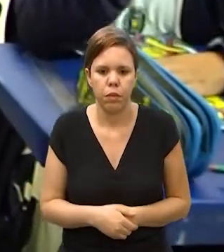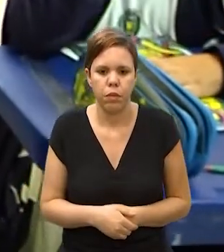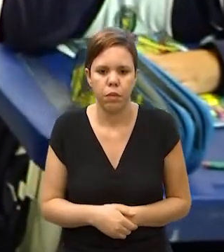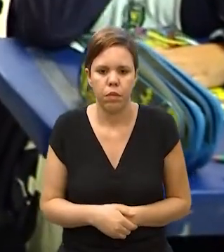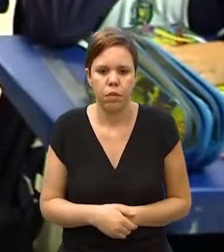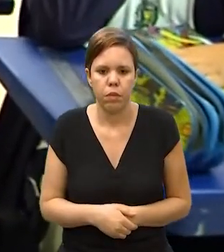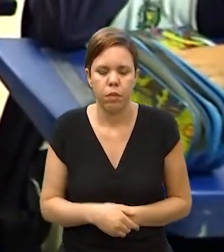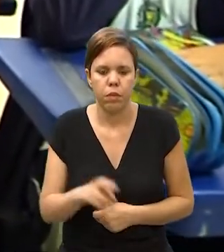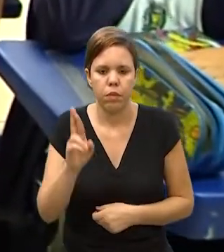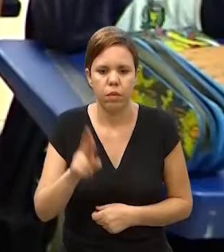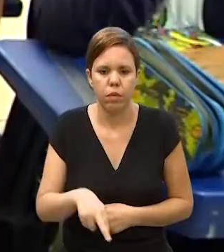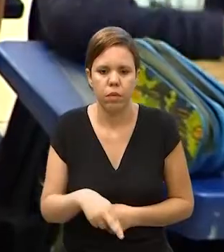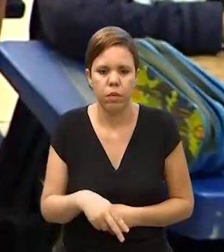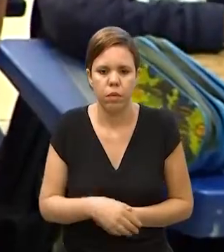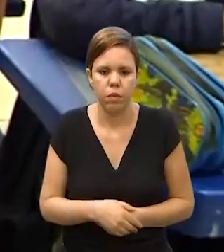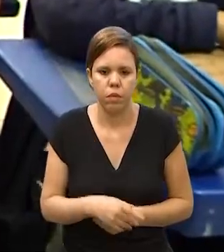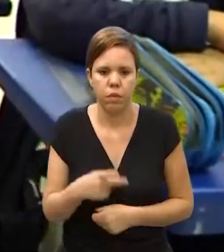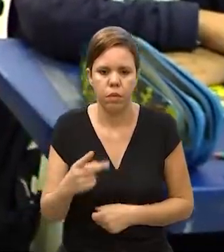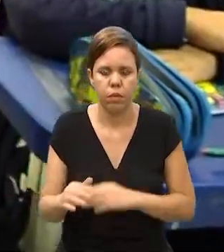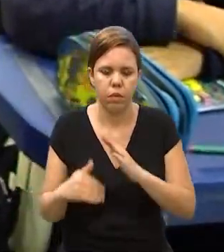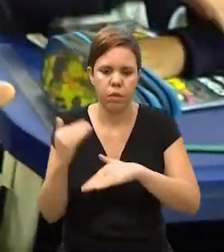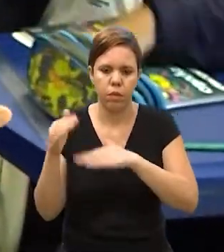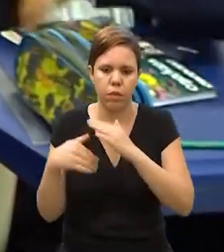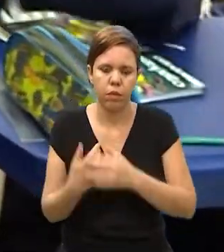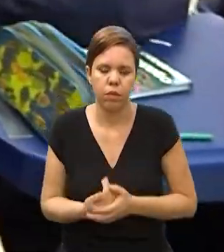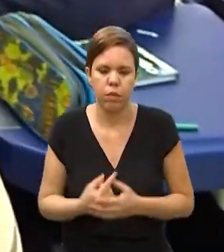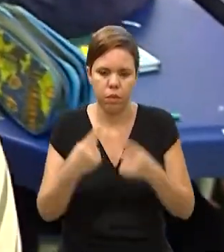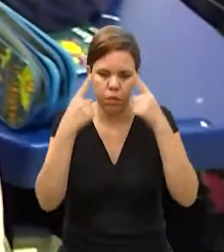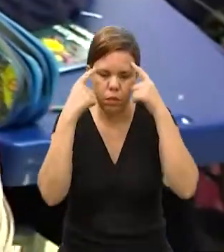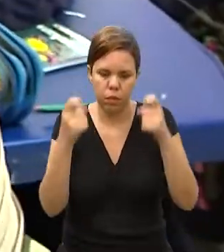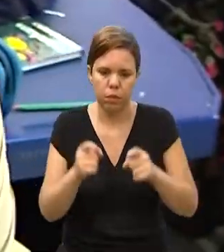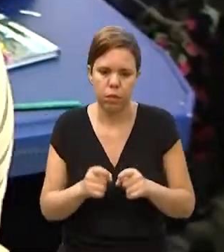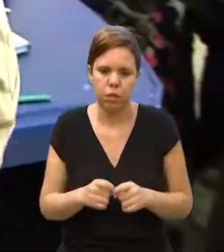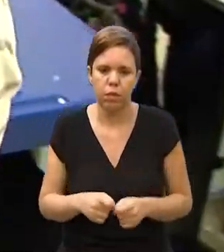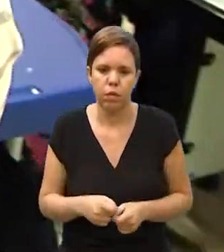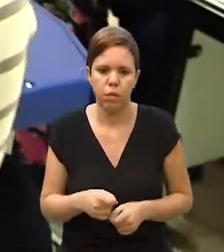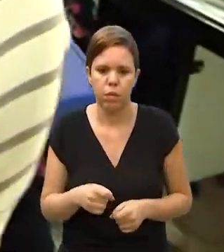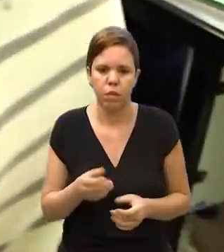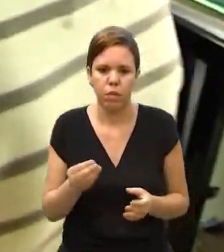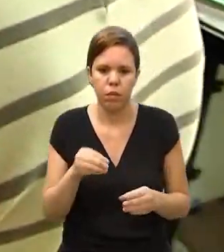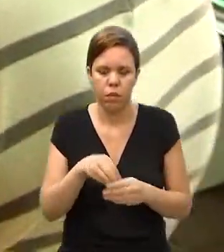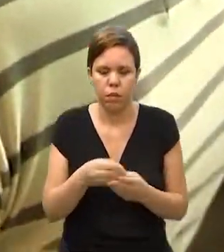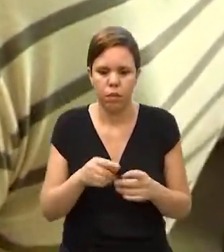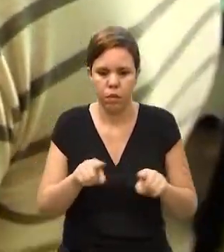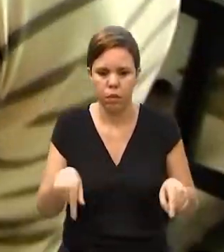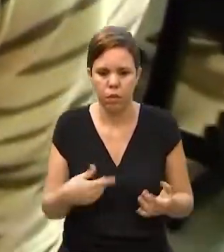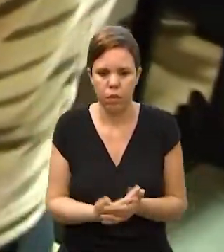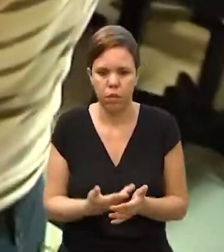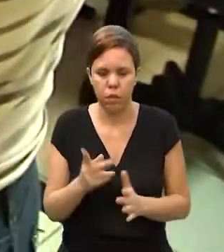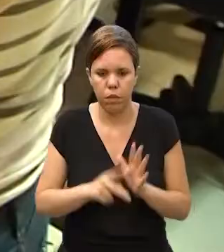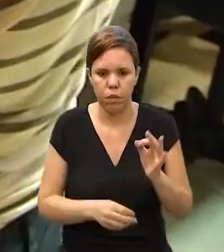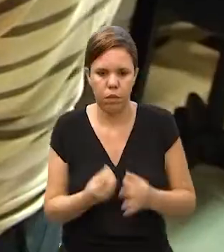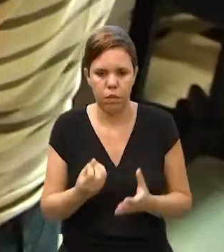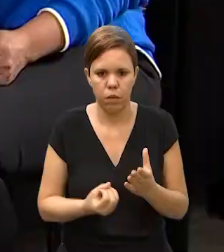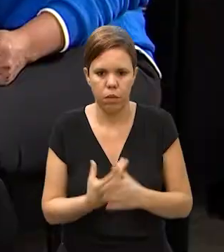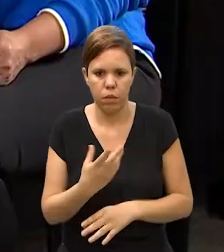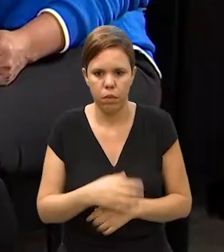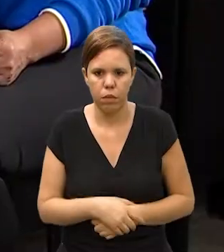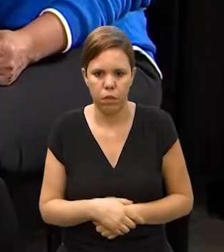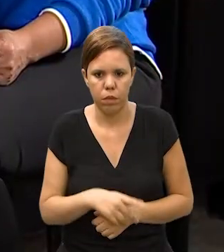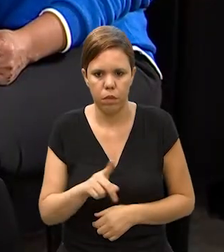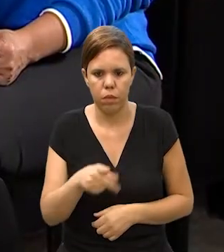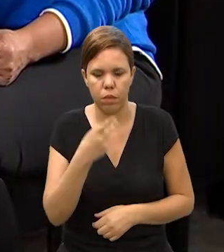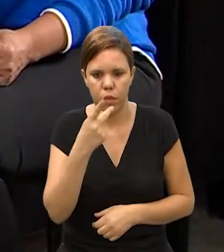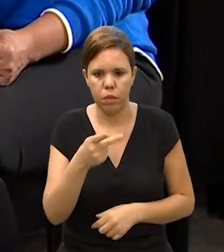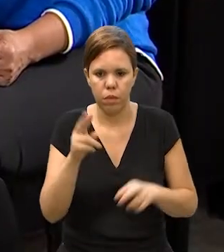justamente em razão desse crescimento, né, da violência dentro da sala de aula, que a gente criou esse projeto. O senhor falou